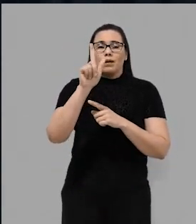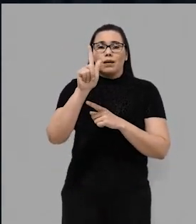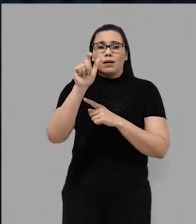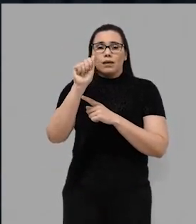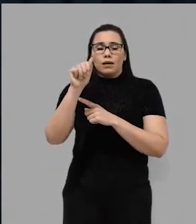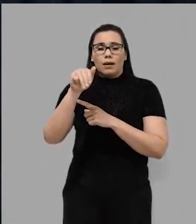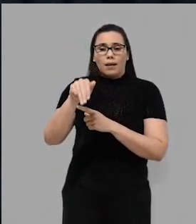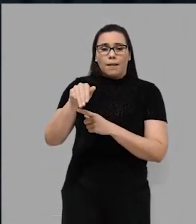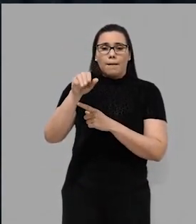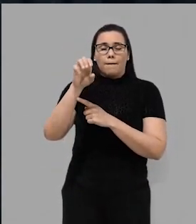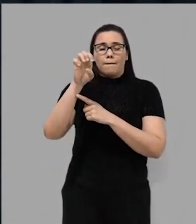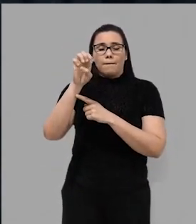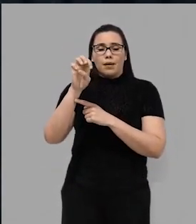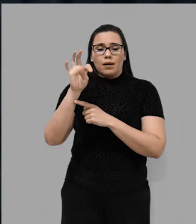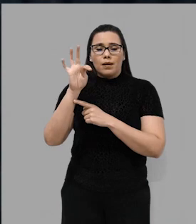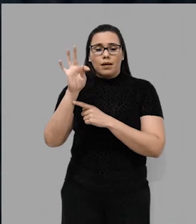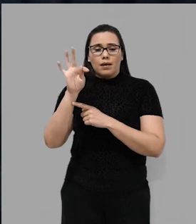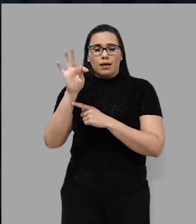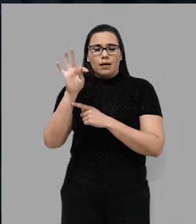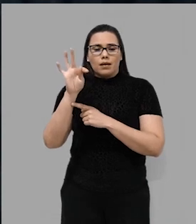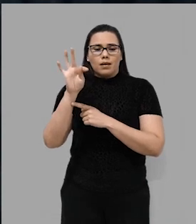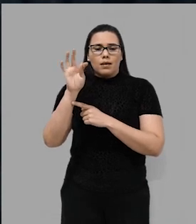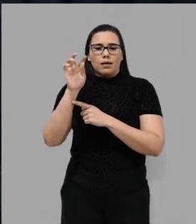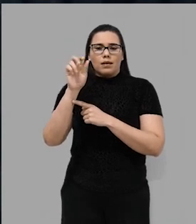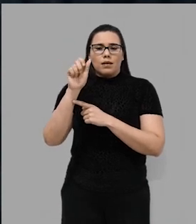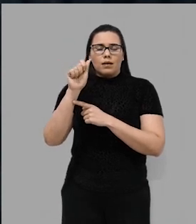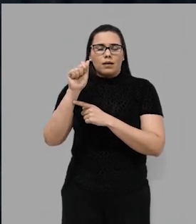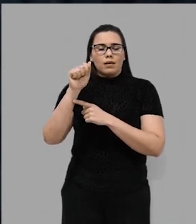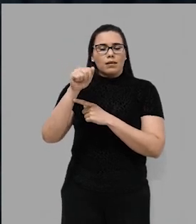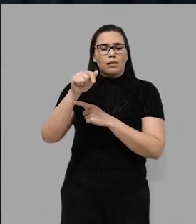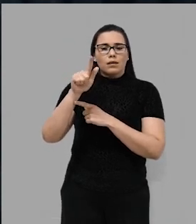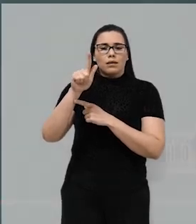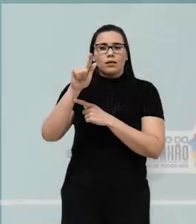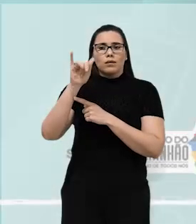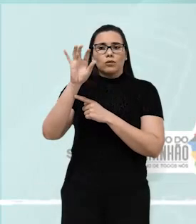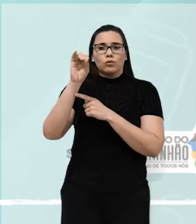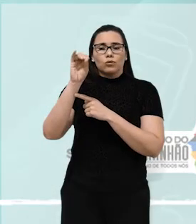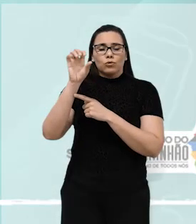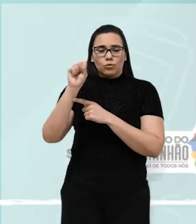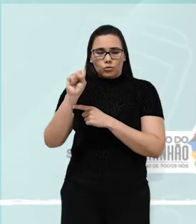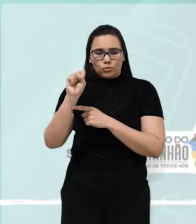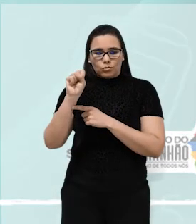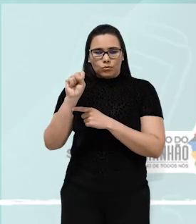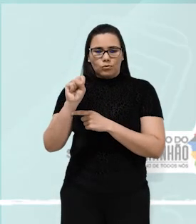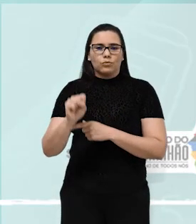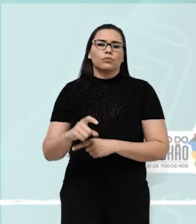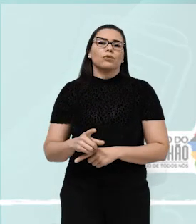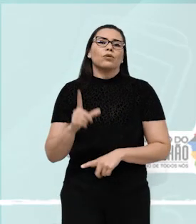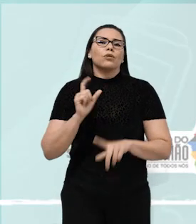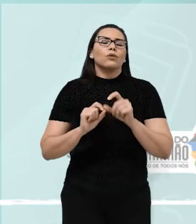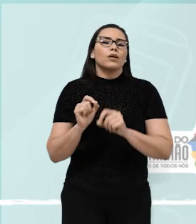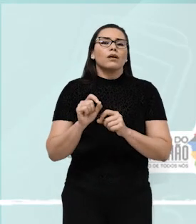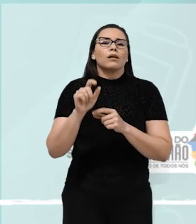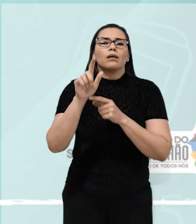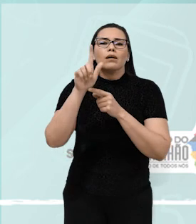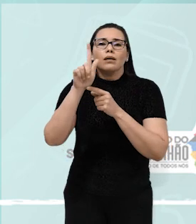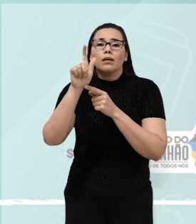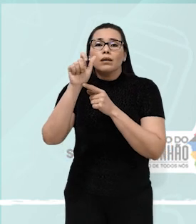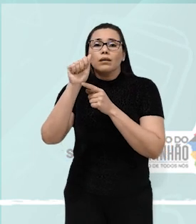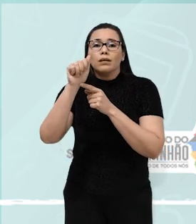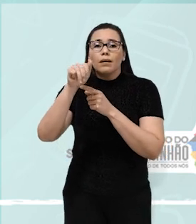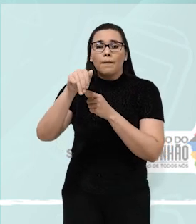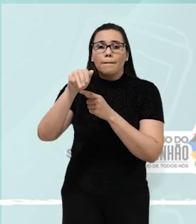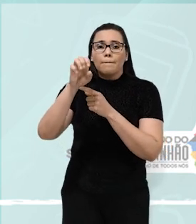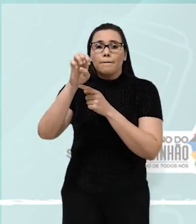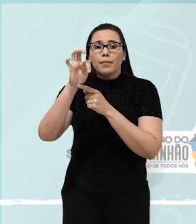células estéreis, né? Gametângio é uma estrutura que produz gameta, né? Células reprodutivas